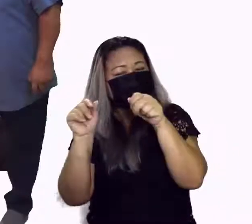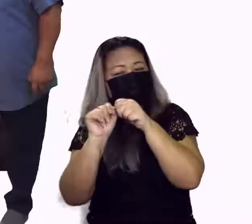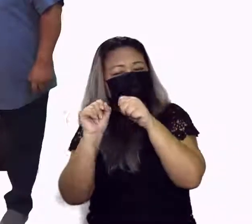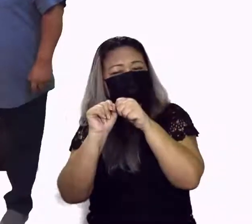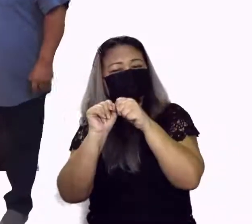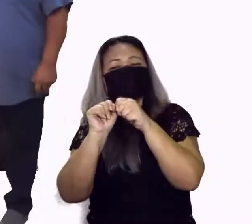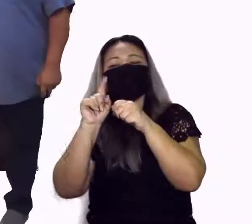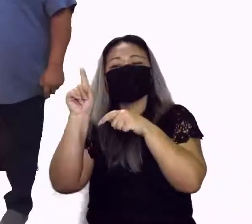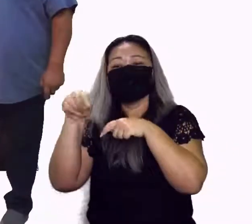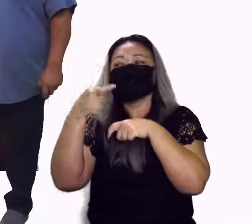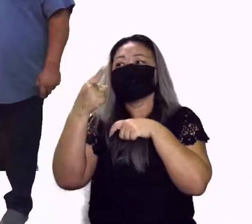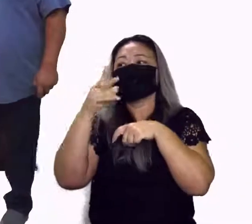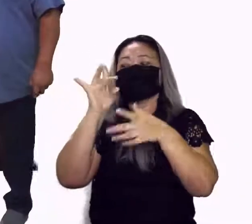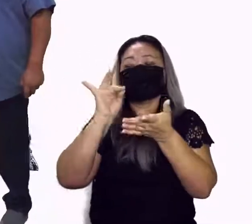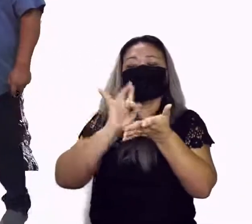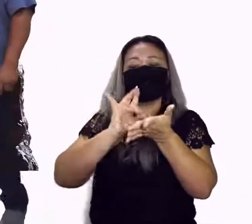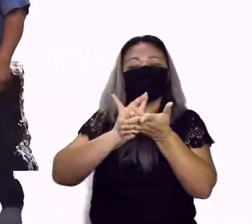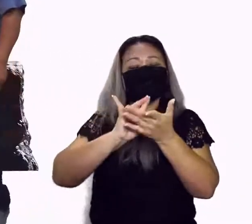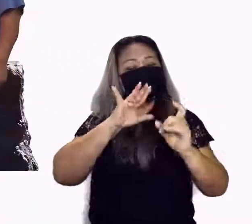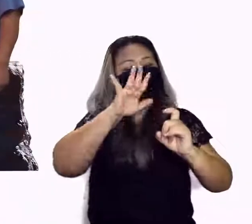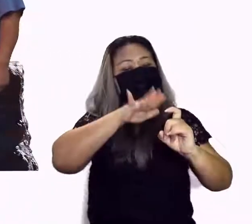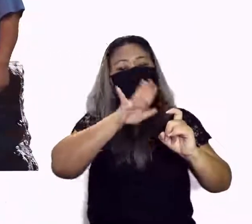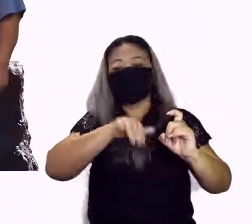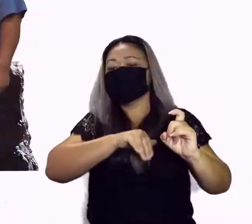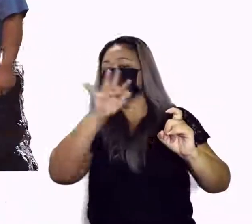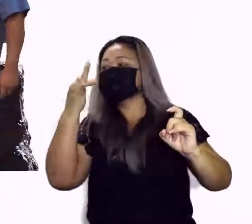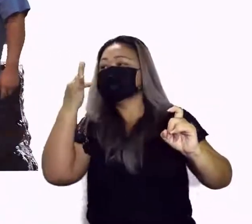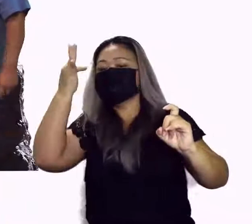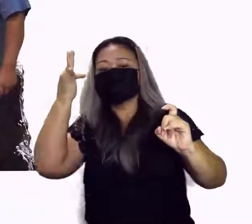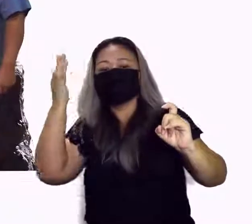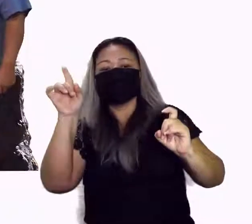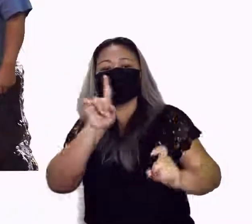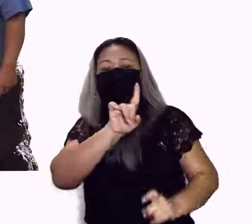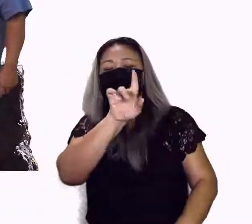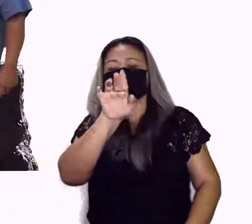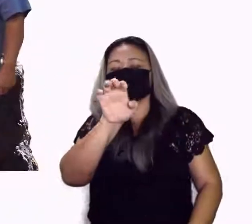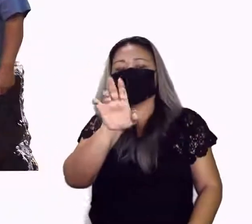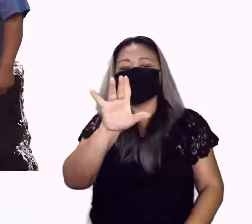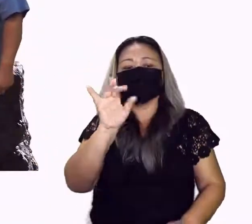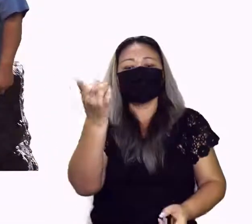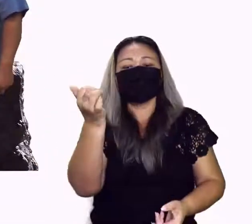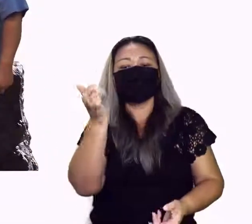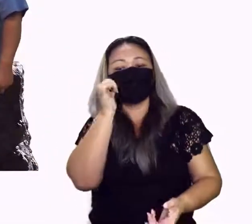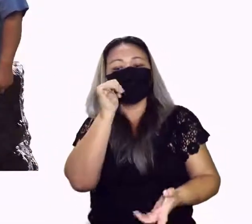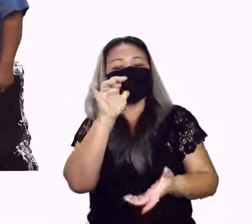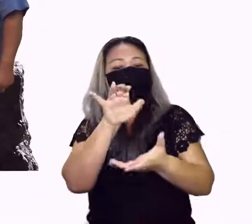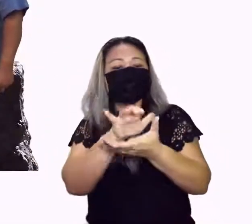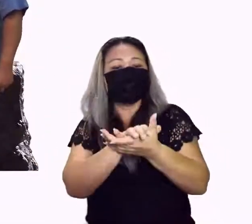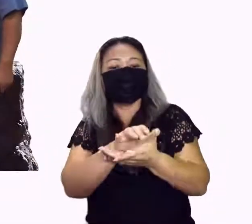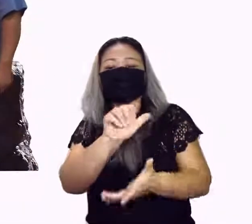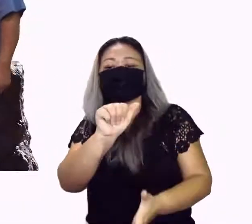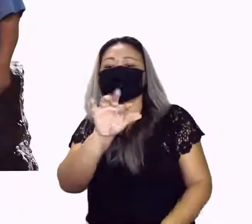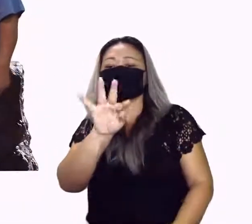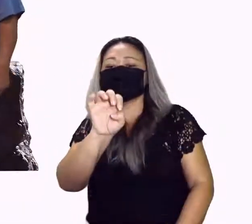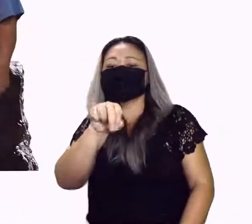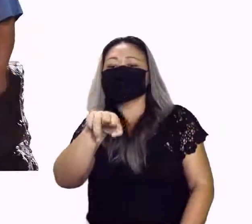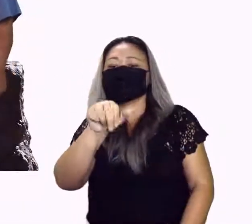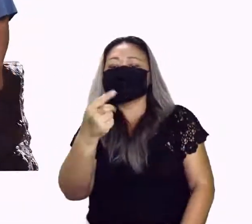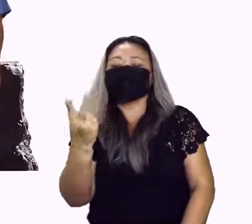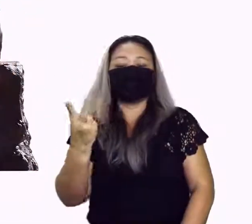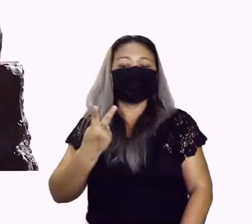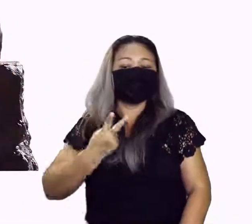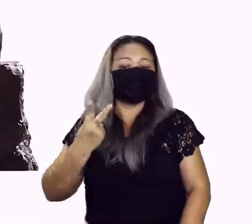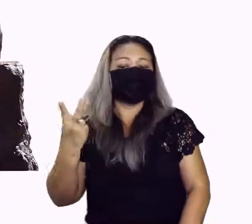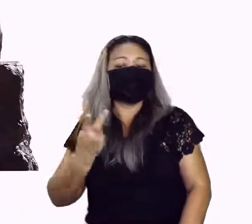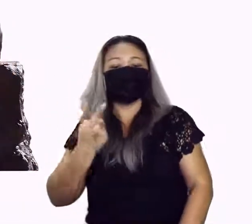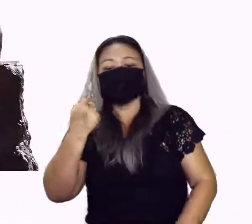segundo o mito e a filosofia. É o Zeus aí, né, com a sua esposa Atena, tá aí, ó. Então é nesse meio que nós